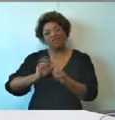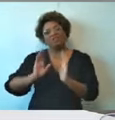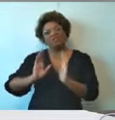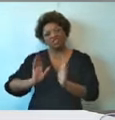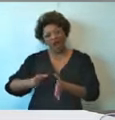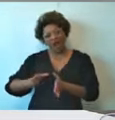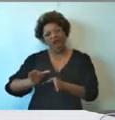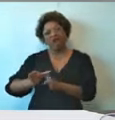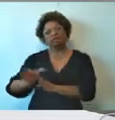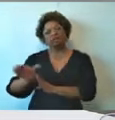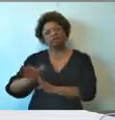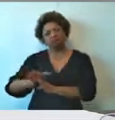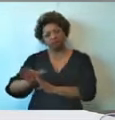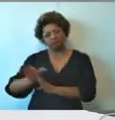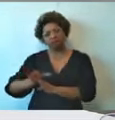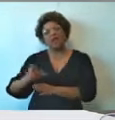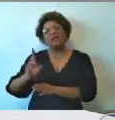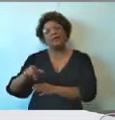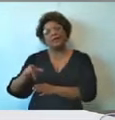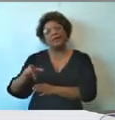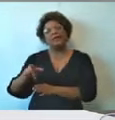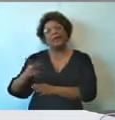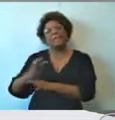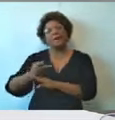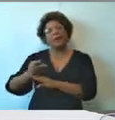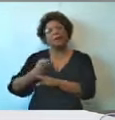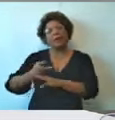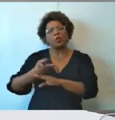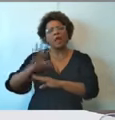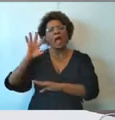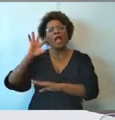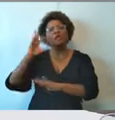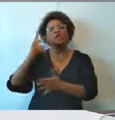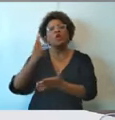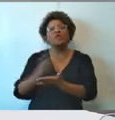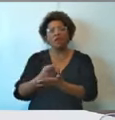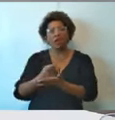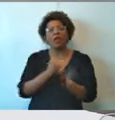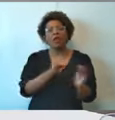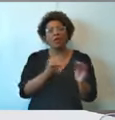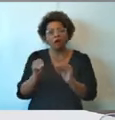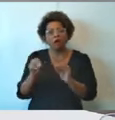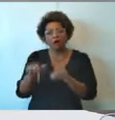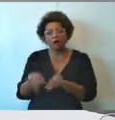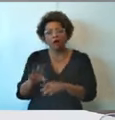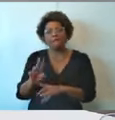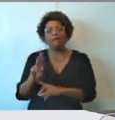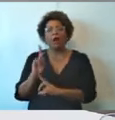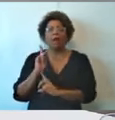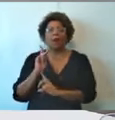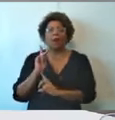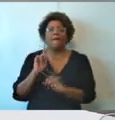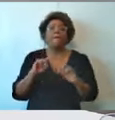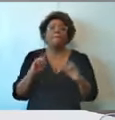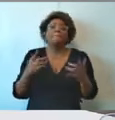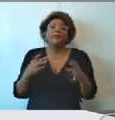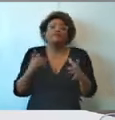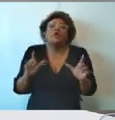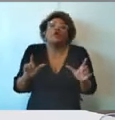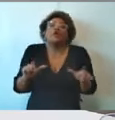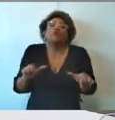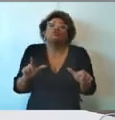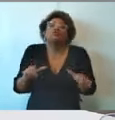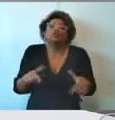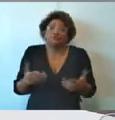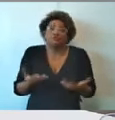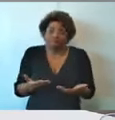diretriz, né, que é para buscar solução para implantar, mas a gente tem essa dificuldade de onde implantar, porque